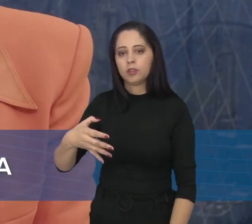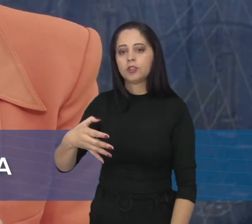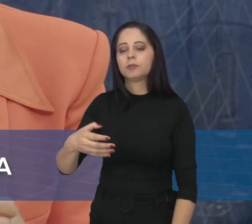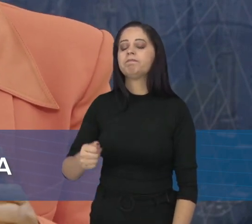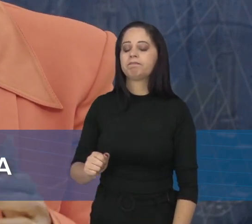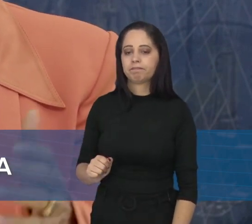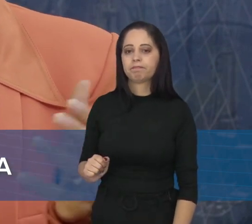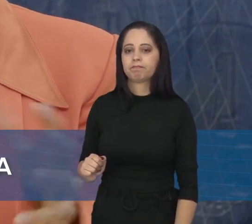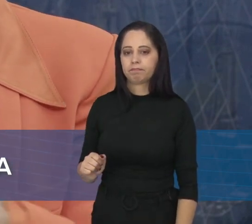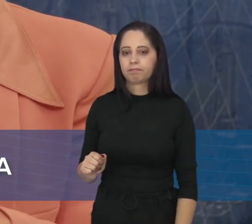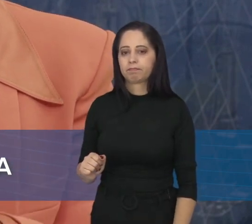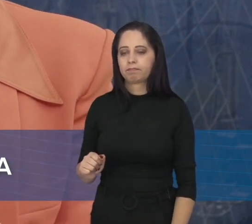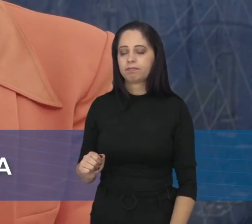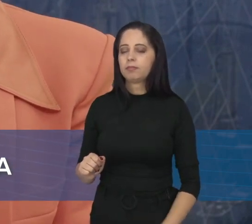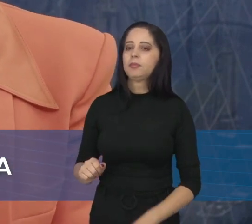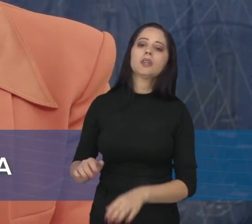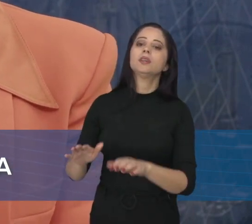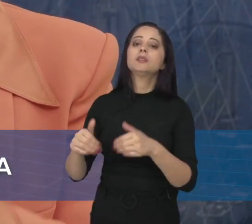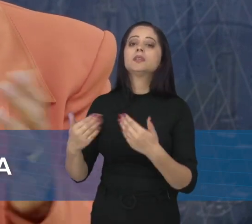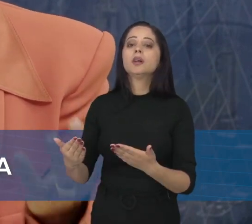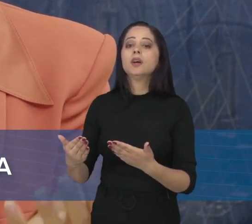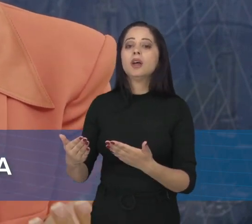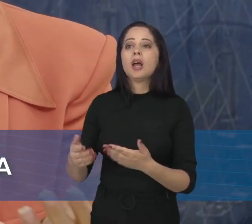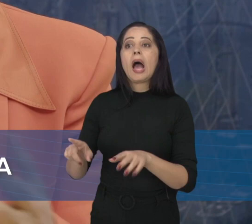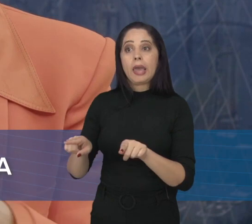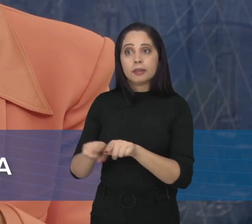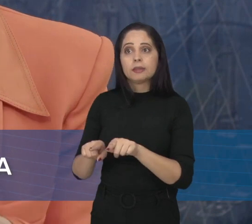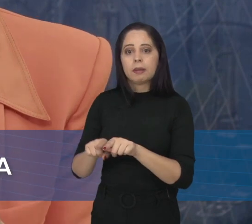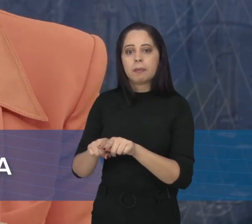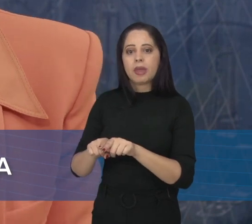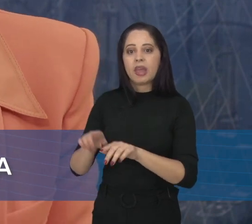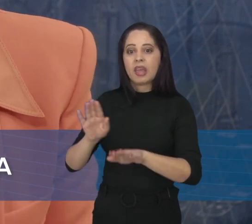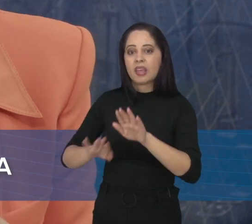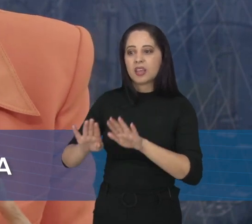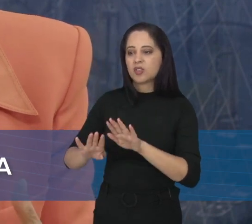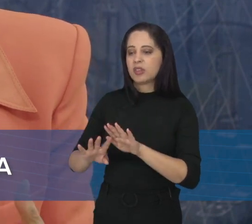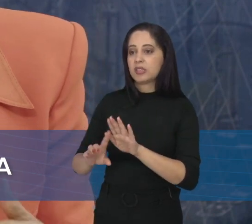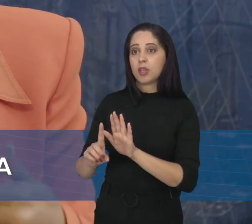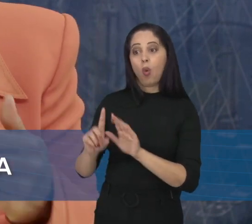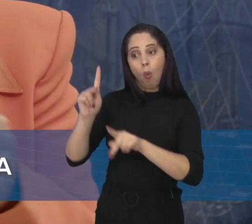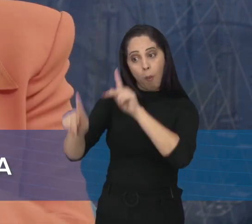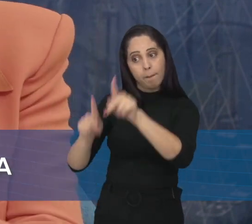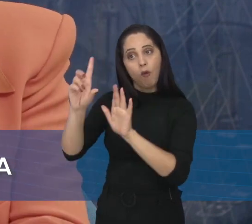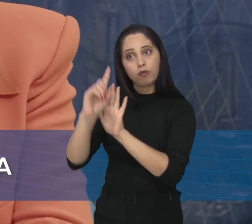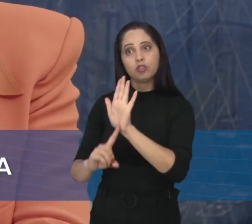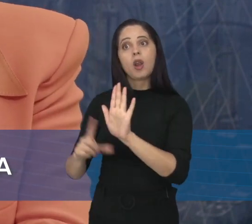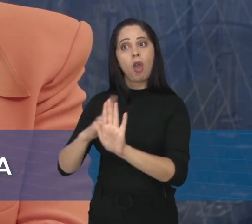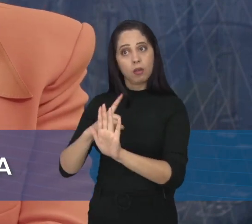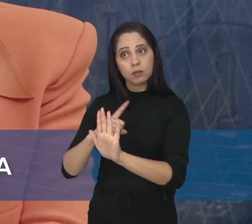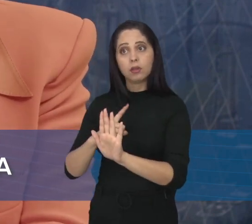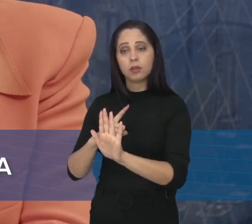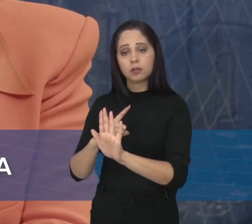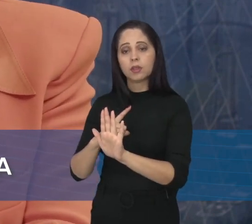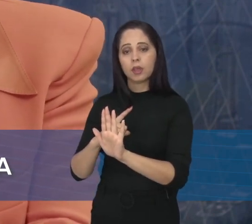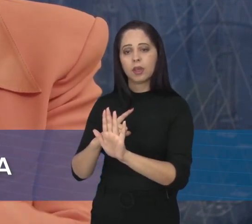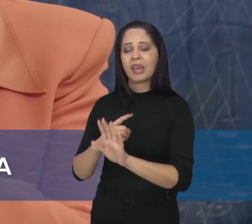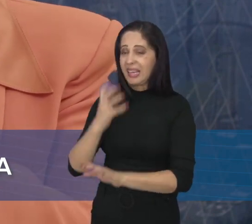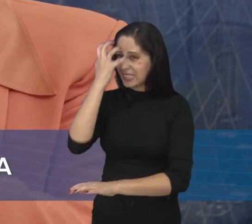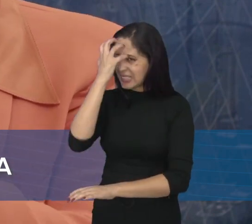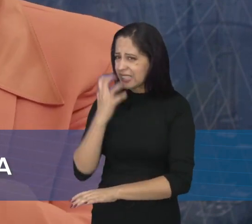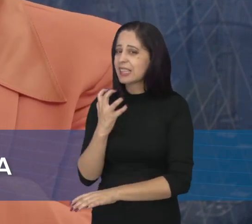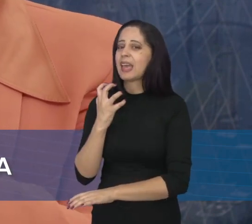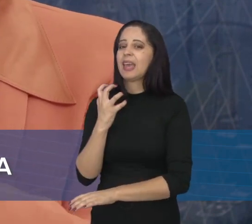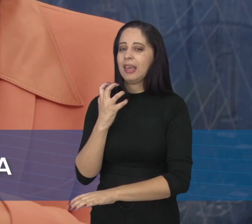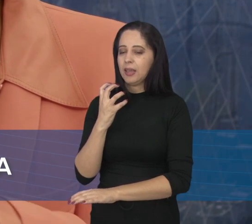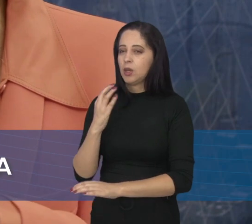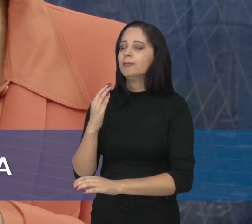ideologização dessa circunstância e acaba sendo injusto também com o que é direito da população. Então, acho que isso é bem sério,